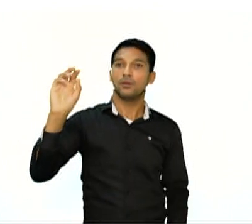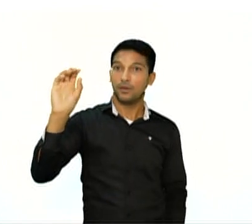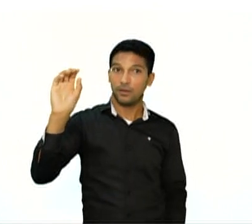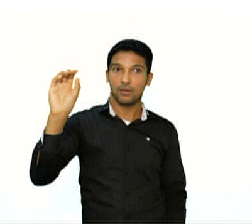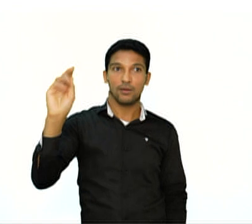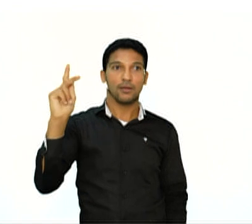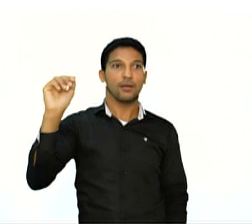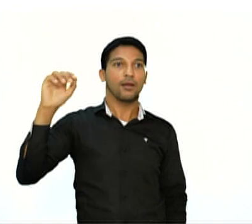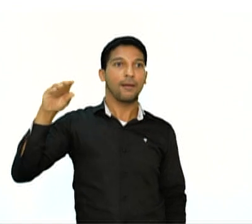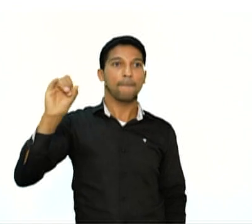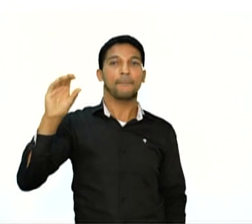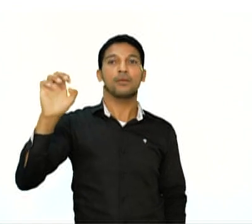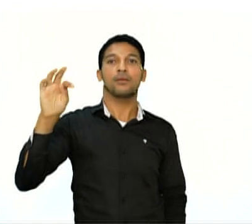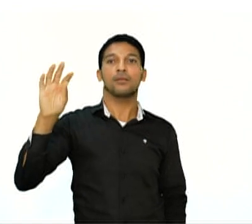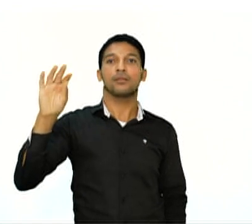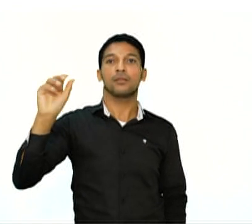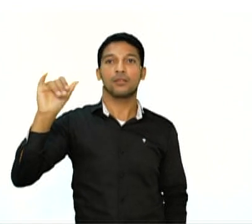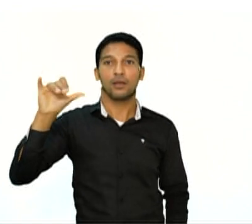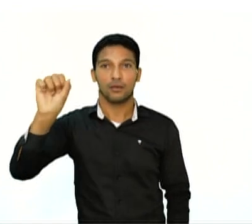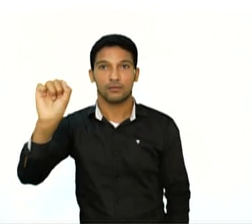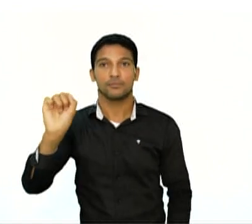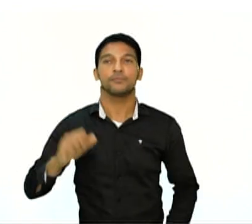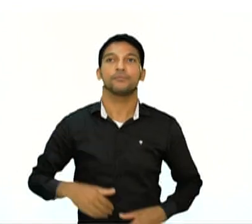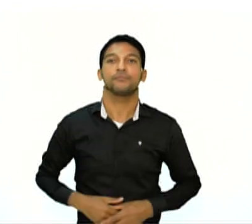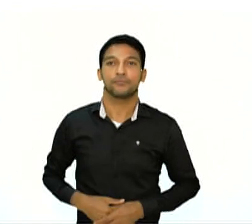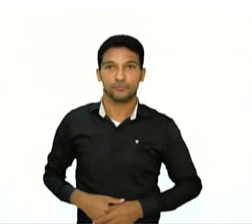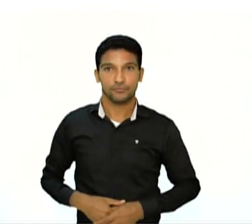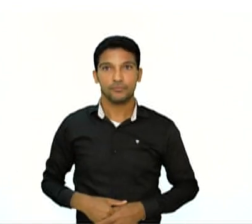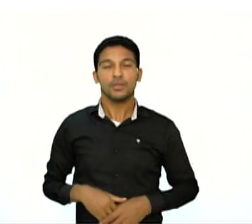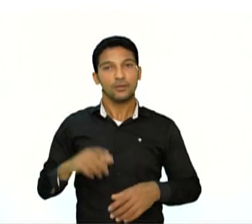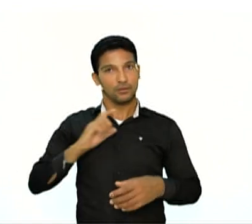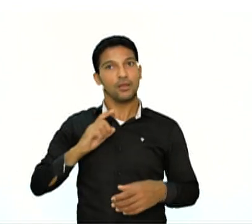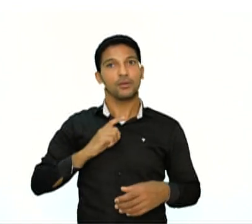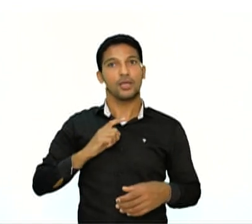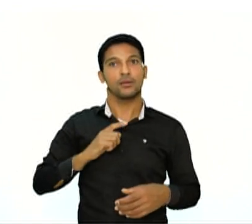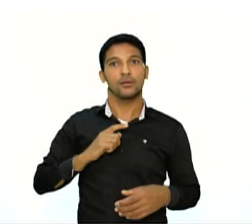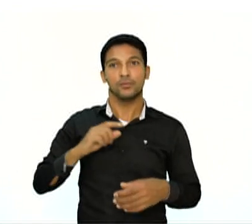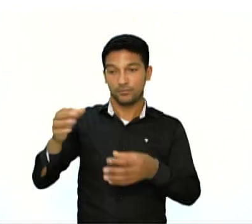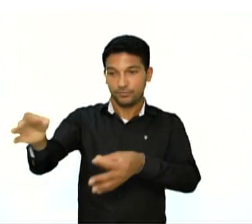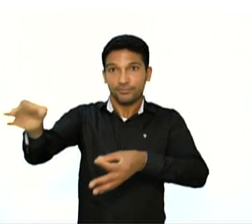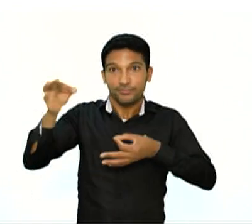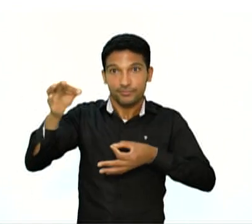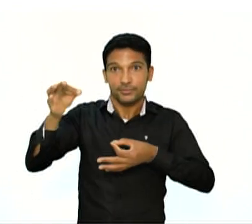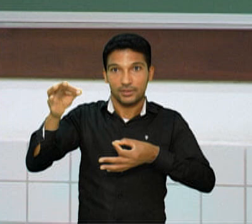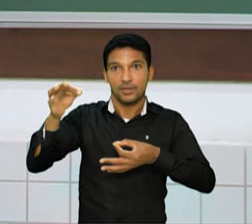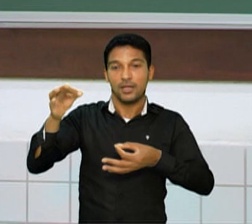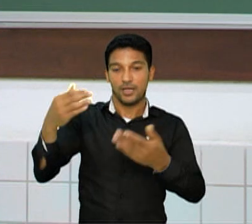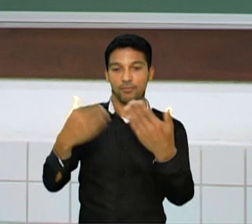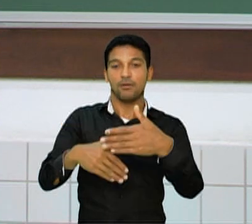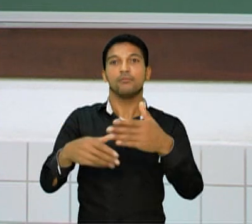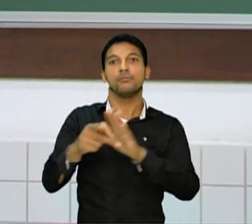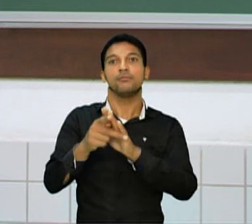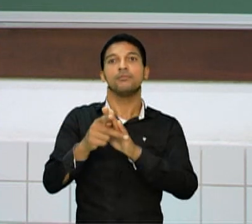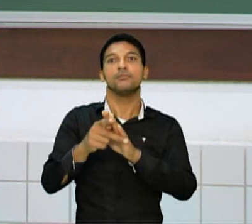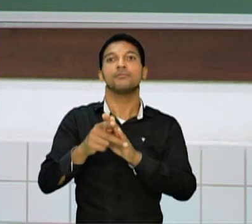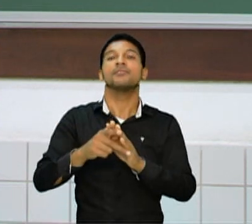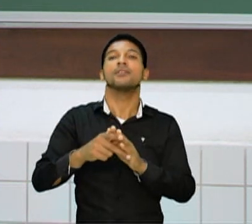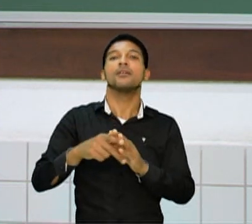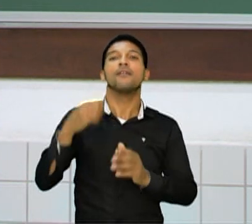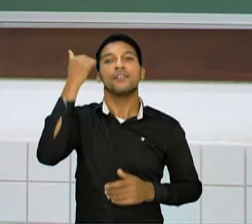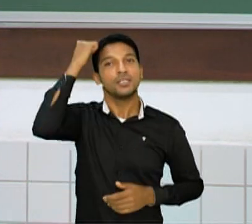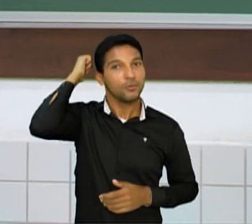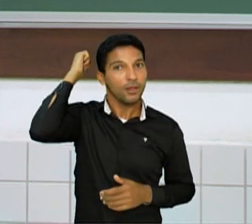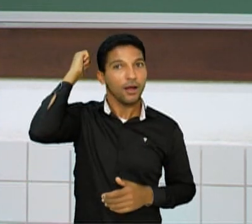aqui o nosso objetivo, de questões que a gente puxou de vestibulares anteriores e do Enem, para que você